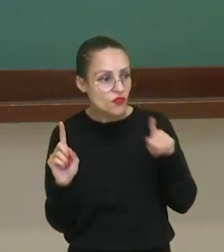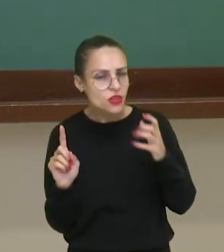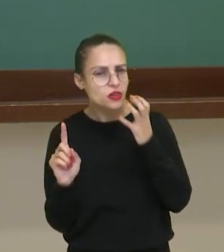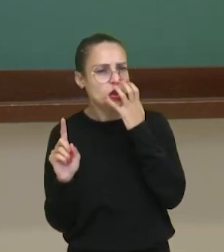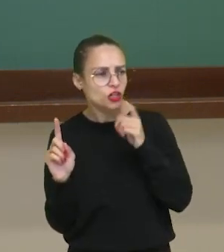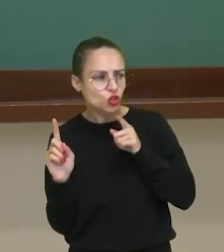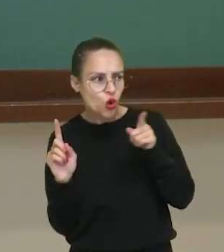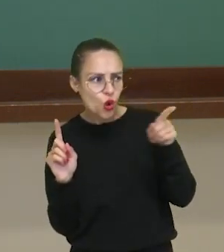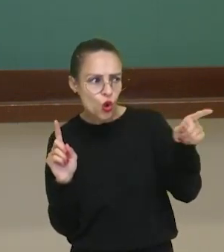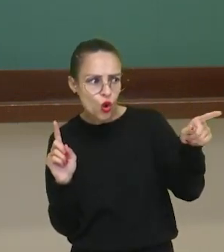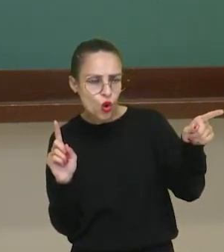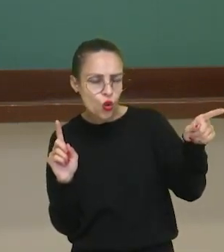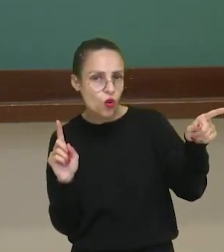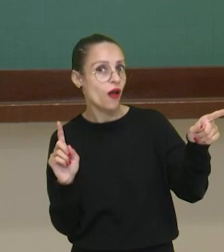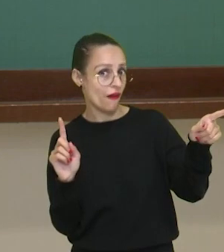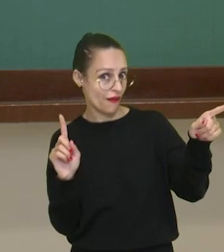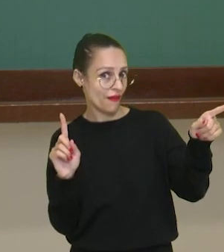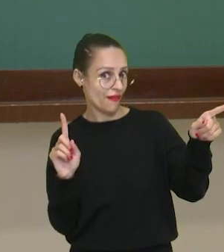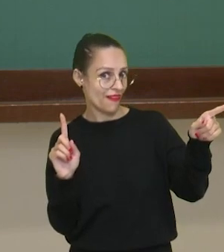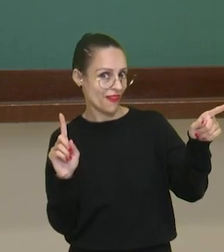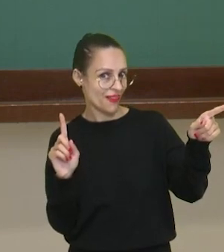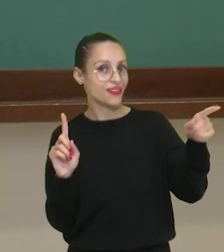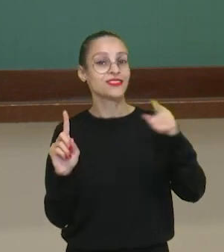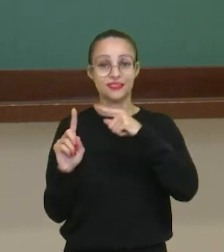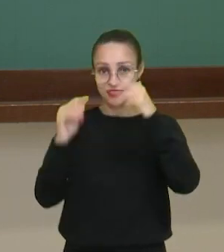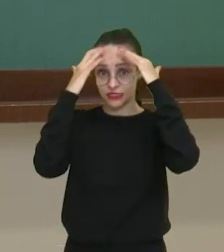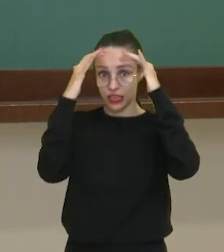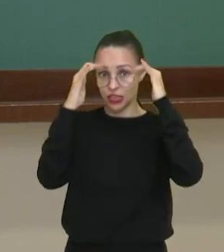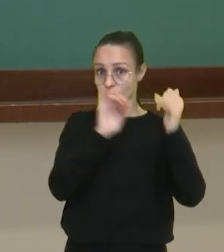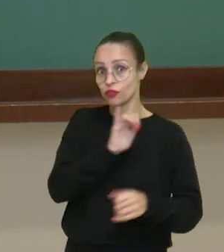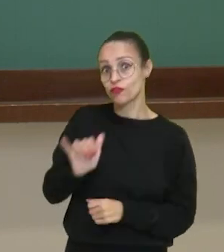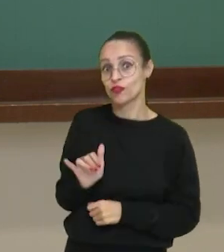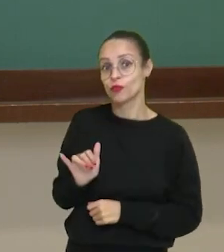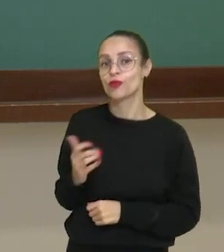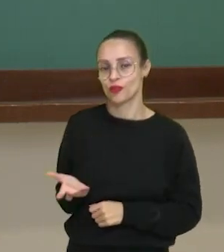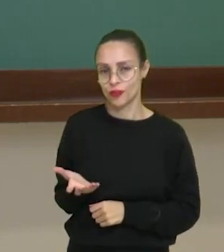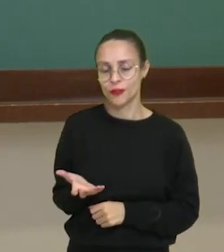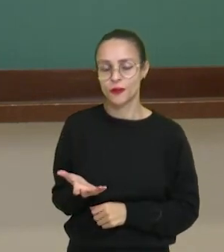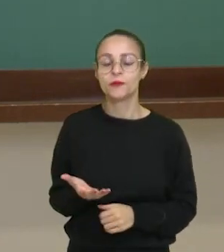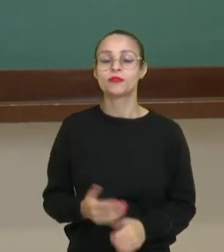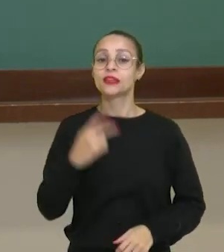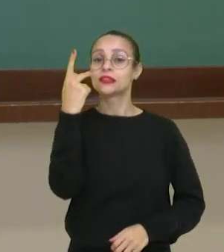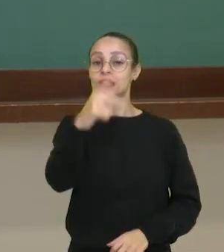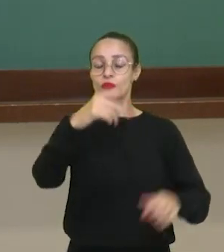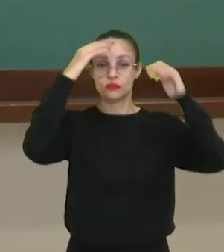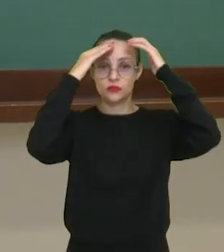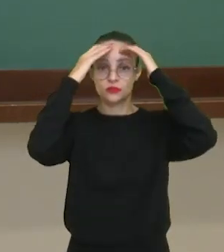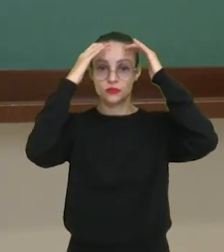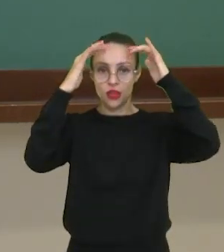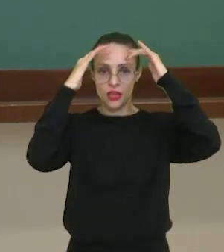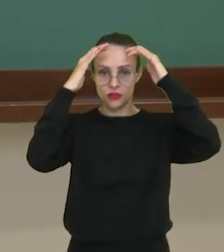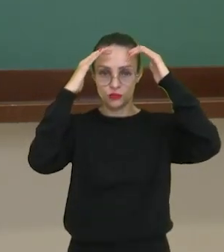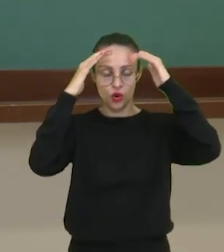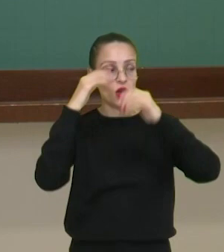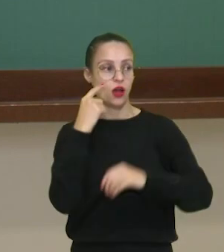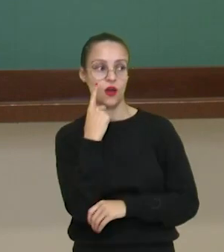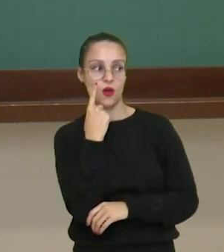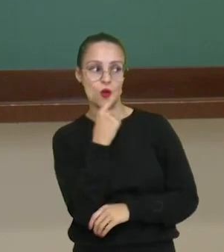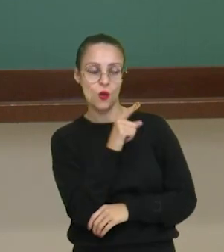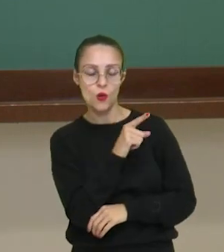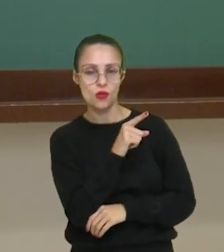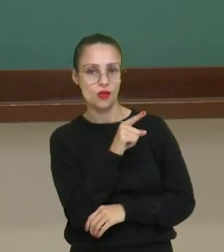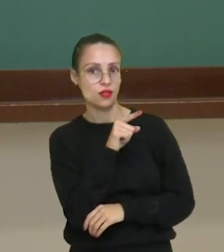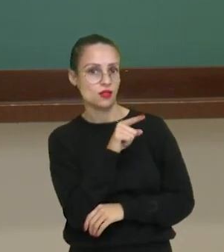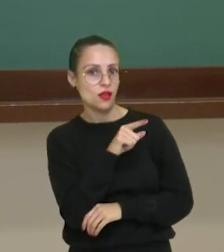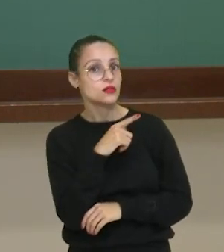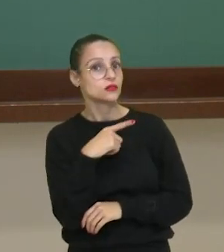longe. Opa, foi uma informação. O seu cérebro vai processar. Olha, ali